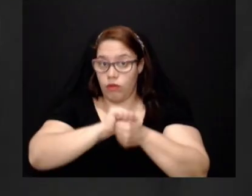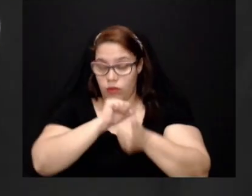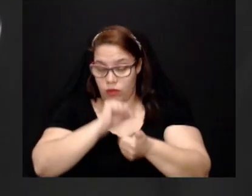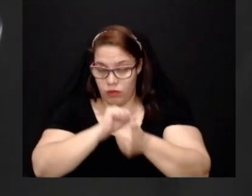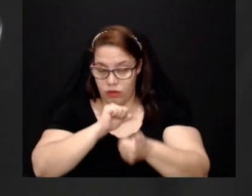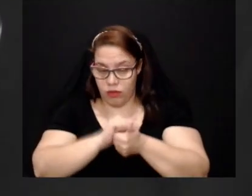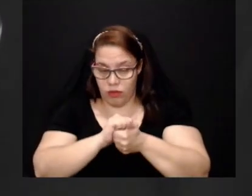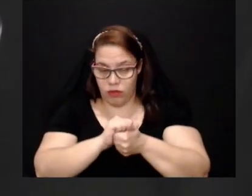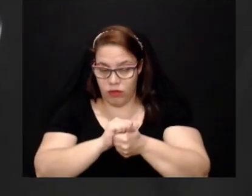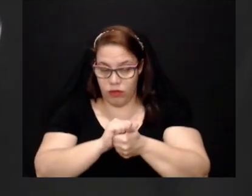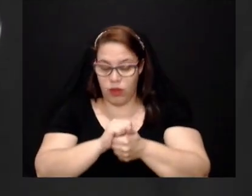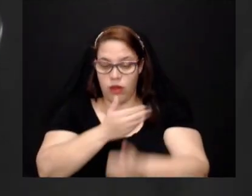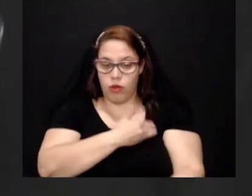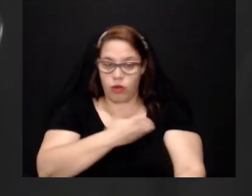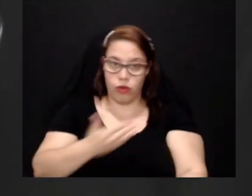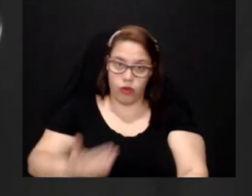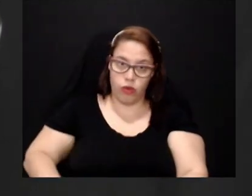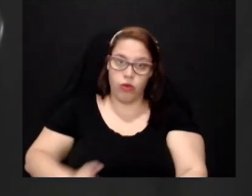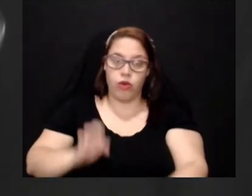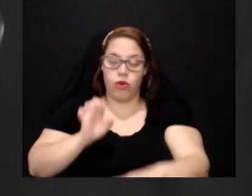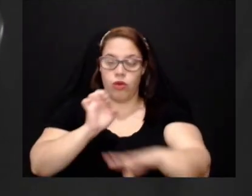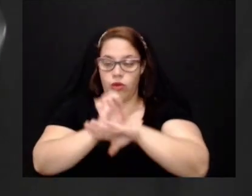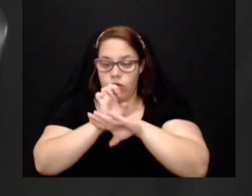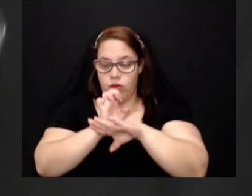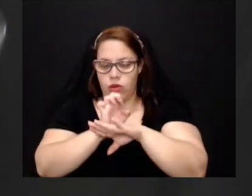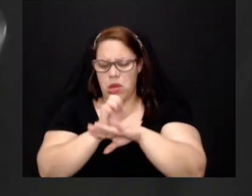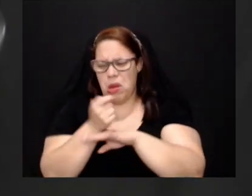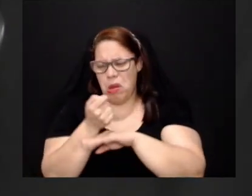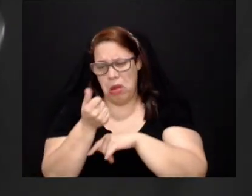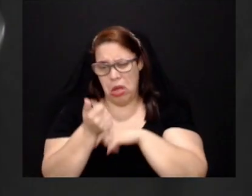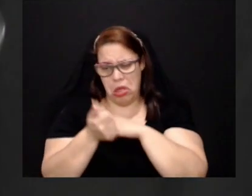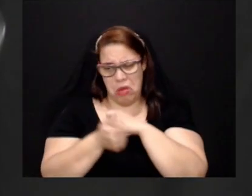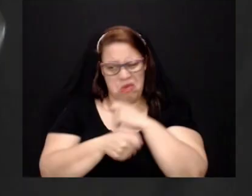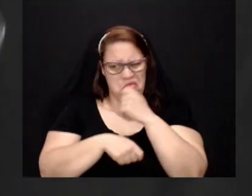pública, estadual, muito raro hoje em dia, né?